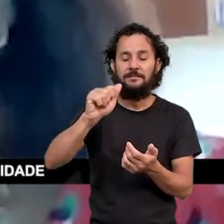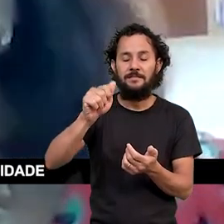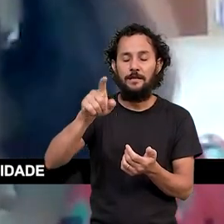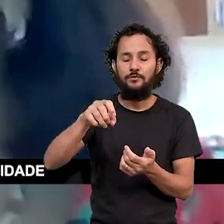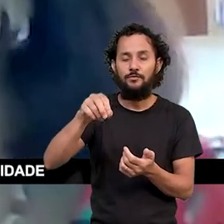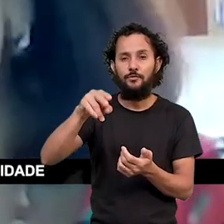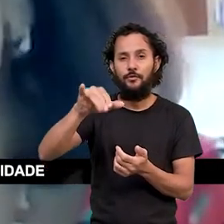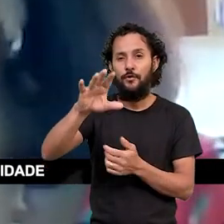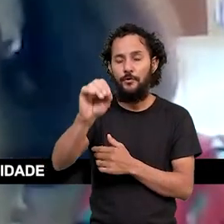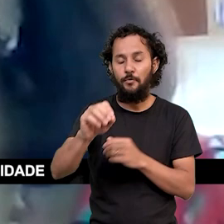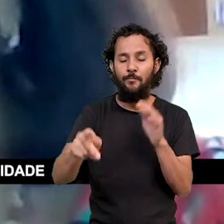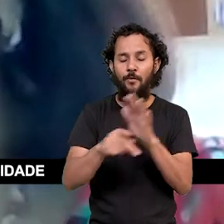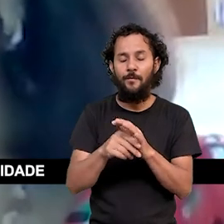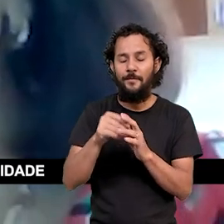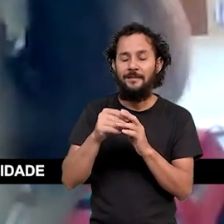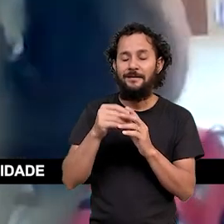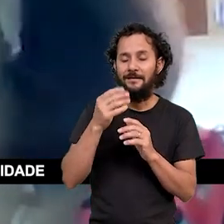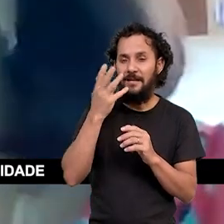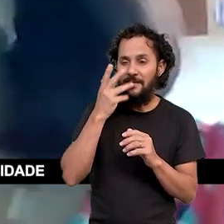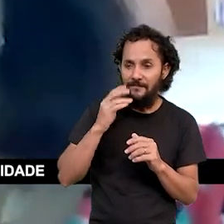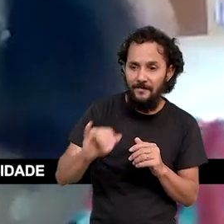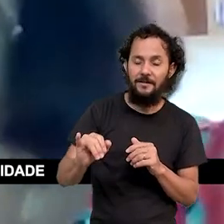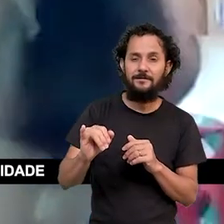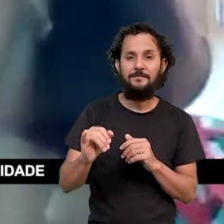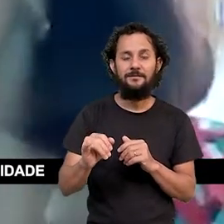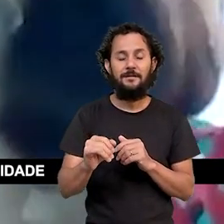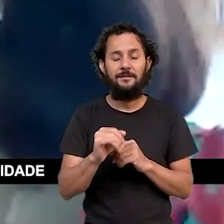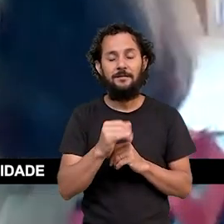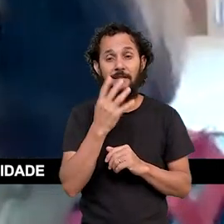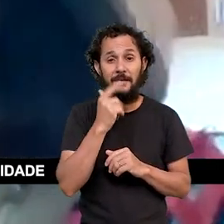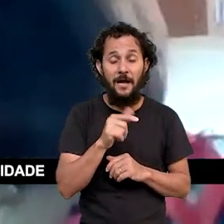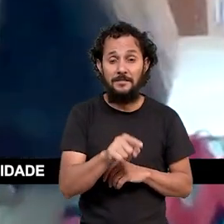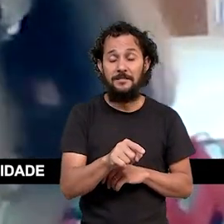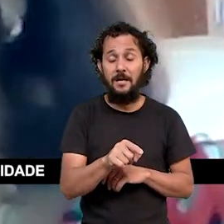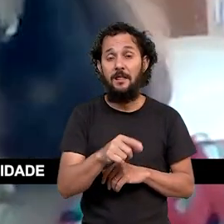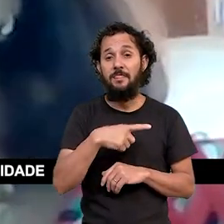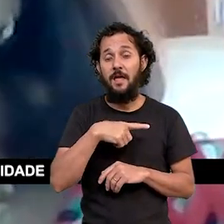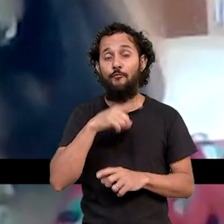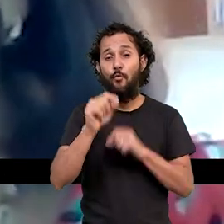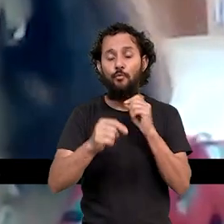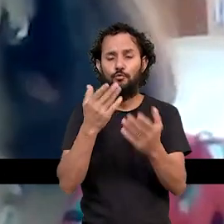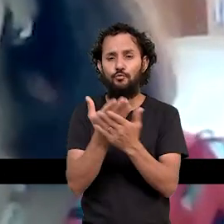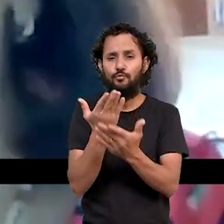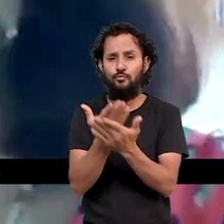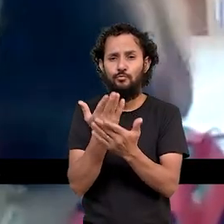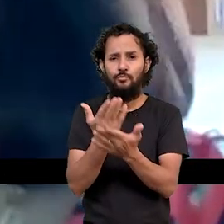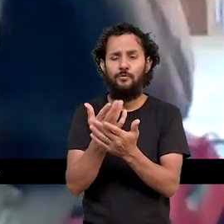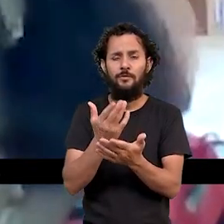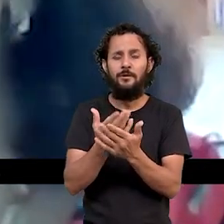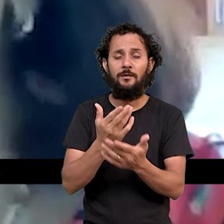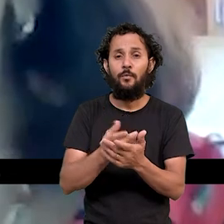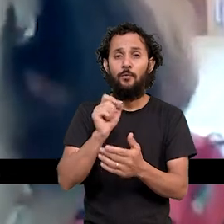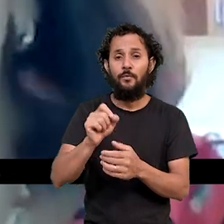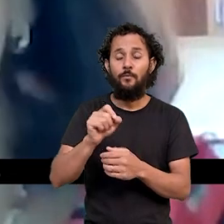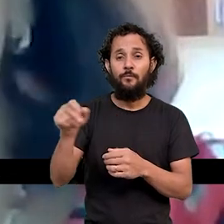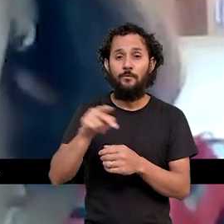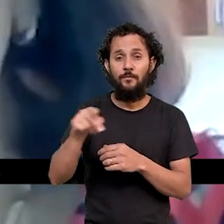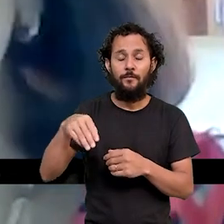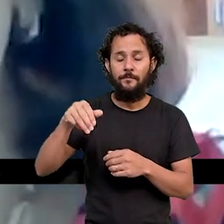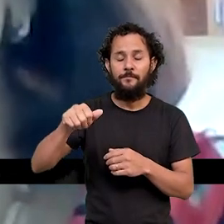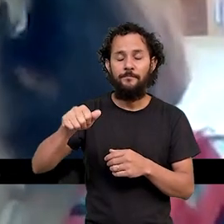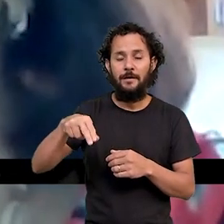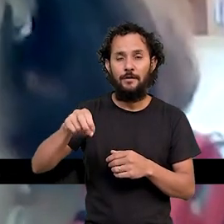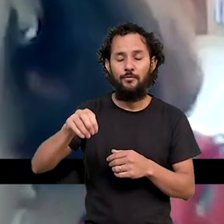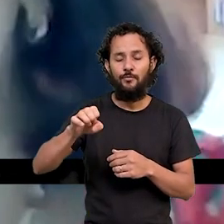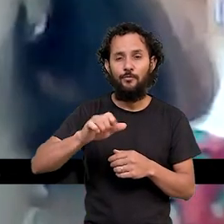da sociologia da infância. Eu tive a oportunidade de estudar, de ser orientanda do professor